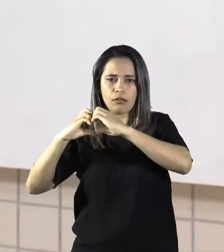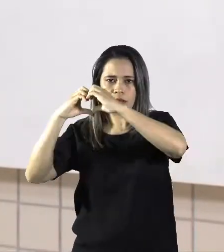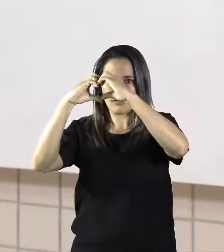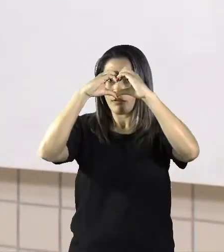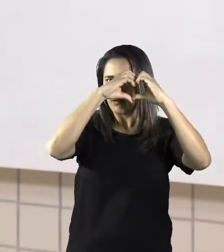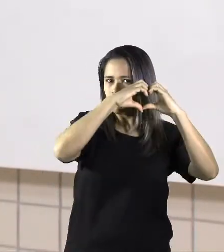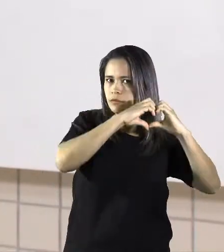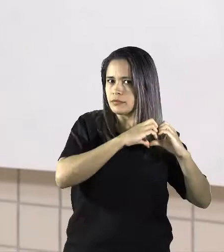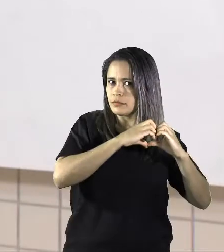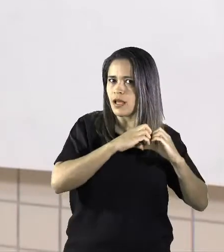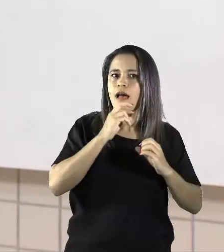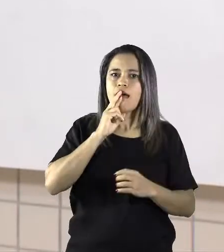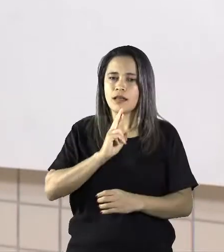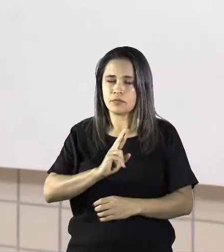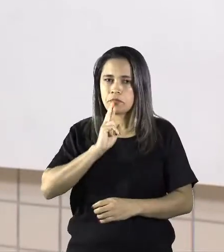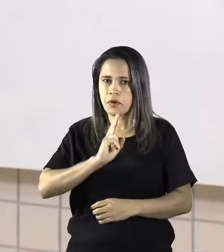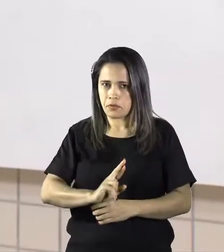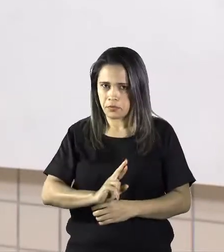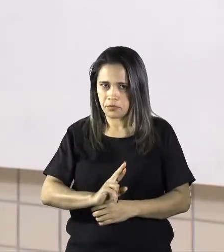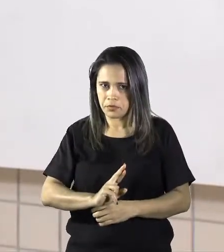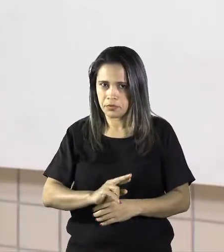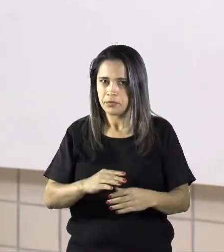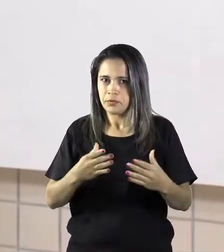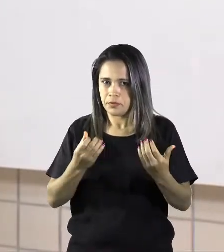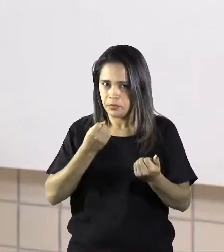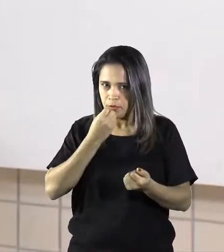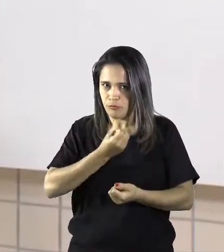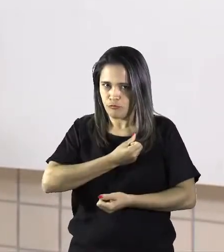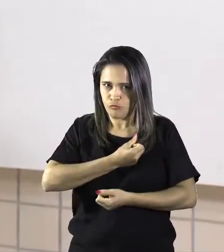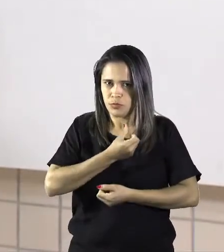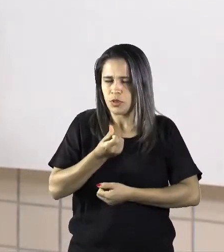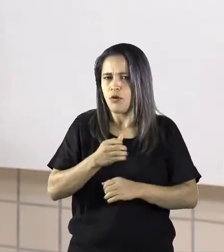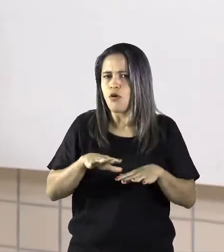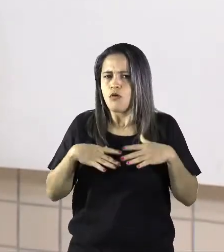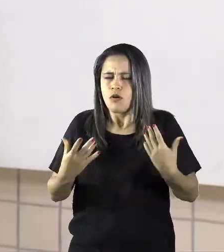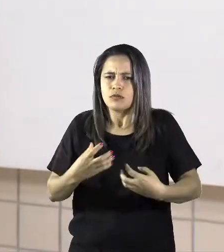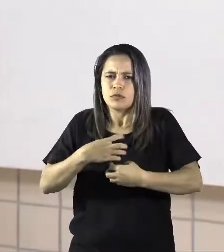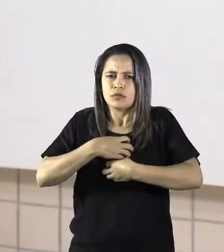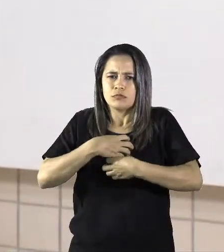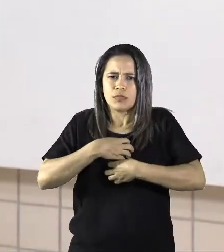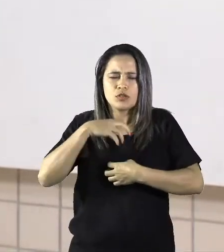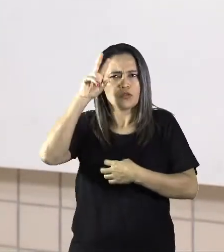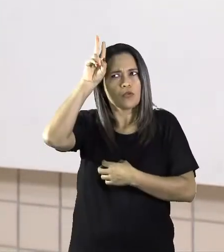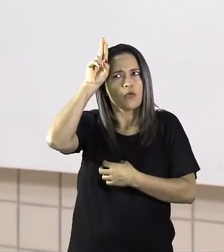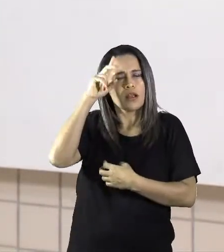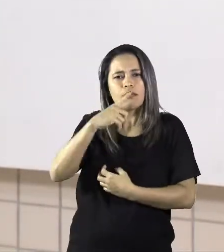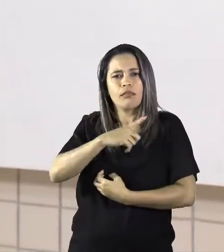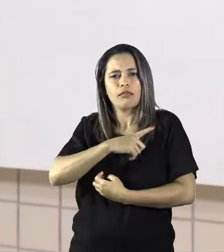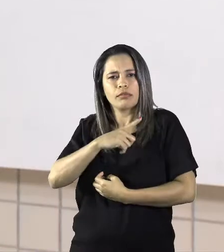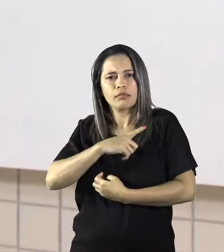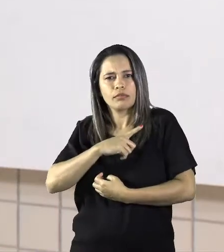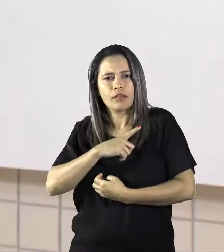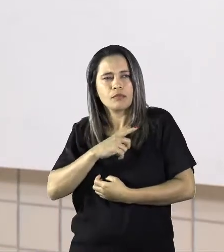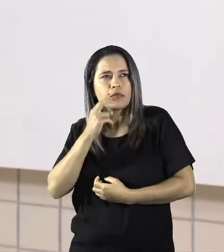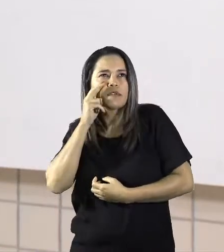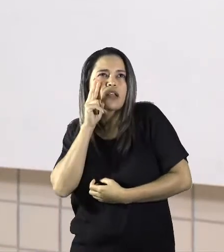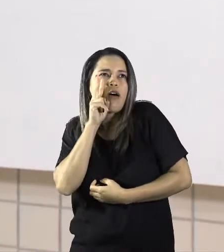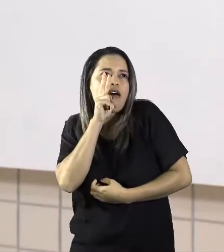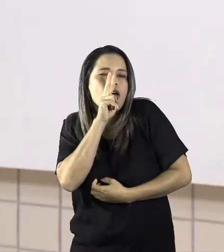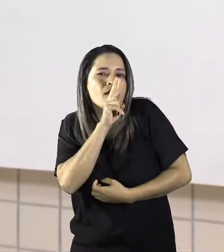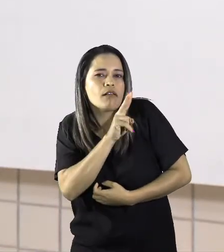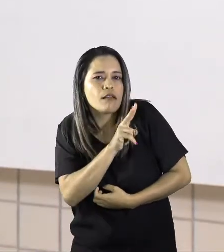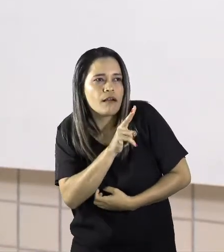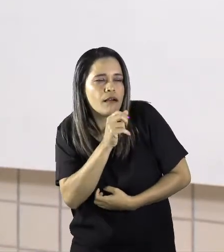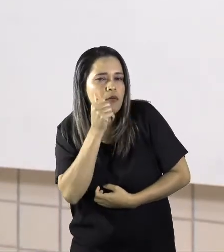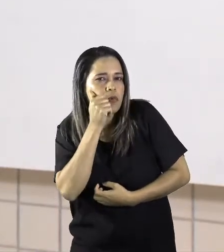a resposta que você tem que colocar na número 6. Qual é o sentimento que o coelho está tendo ali ao estar ali olhando para